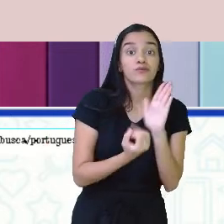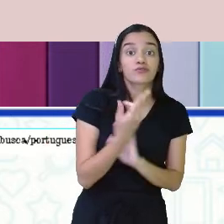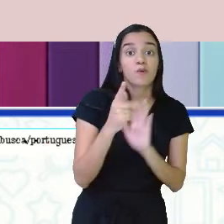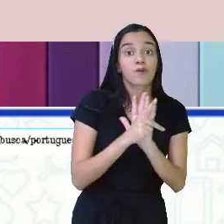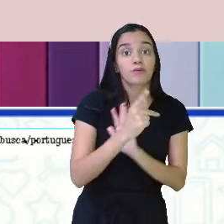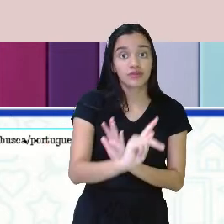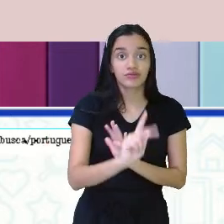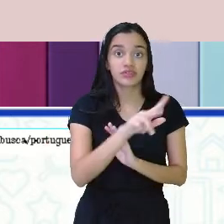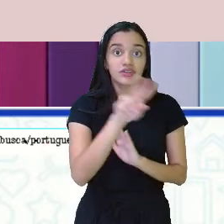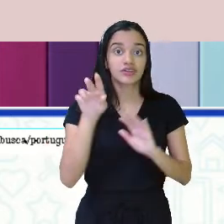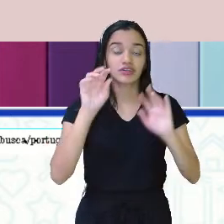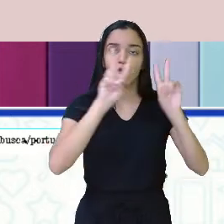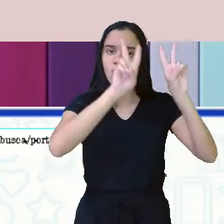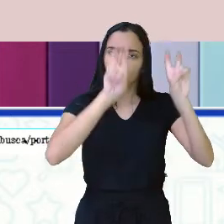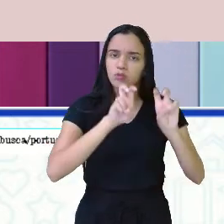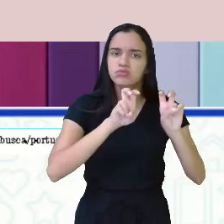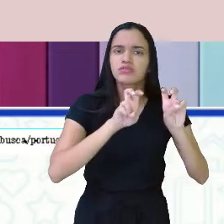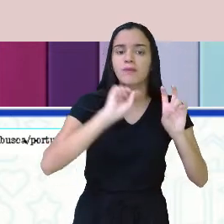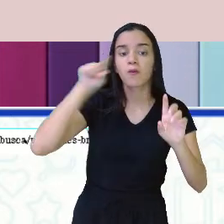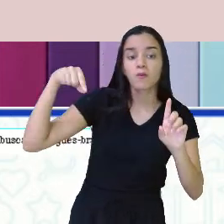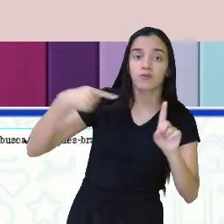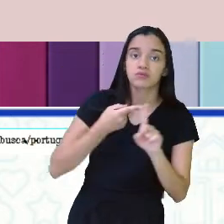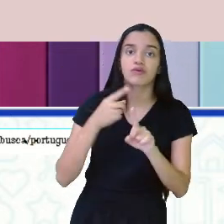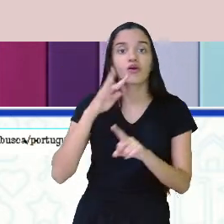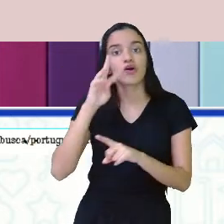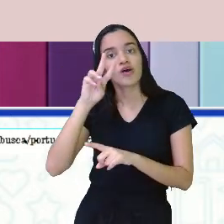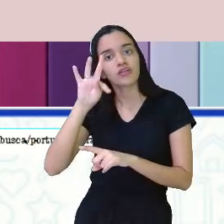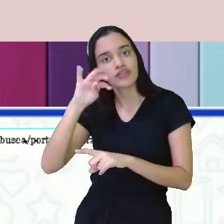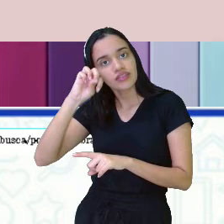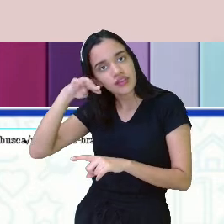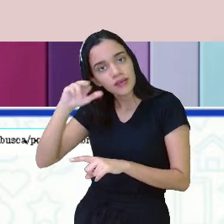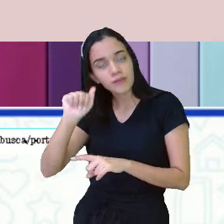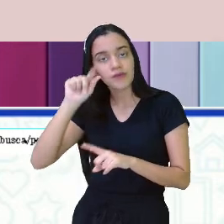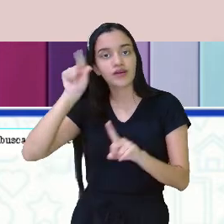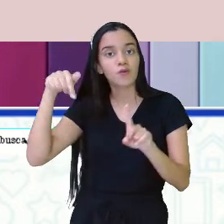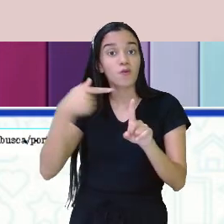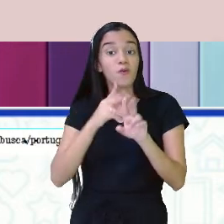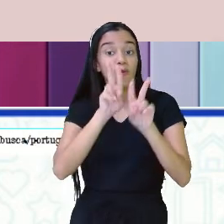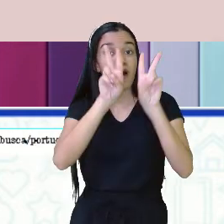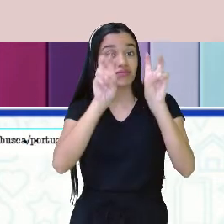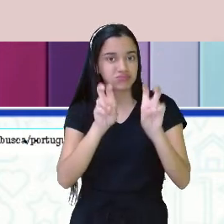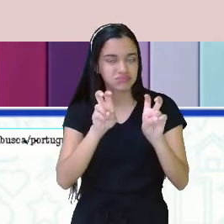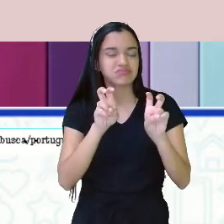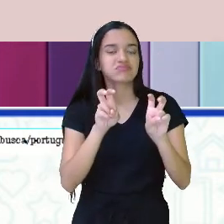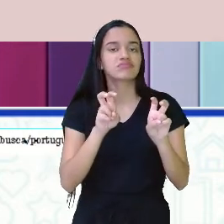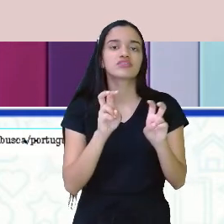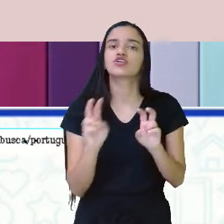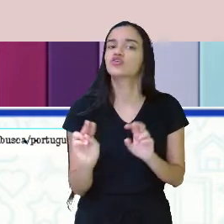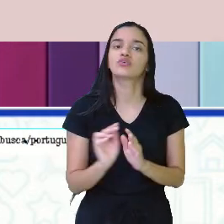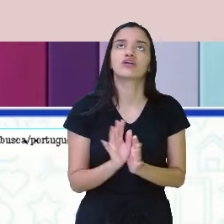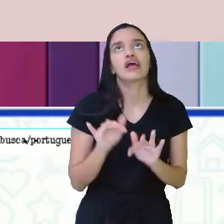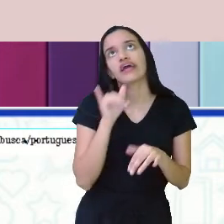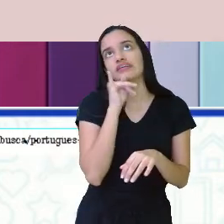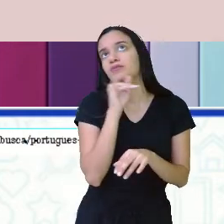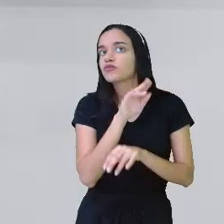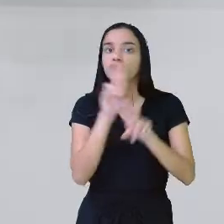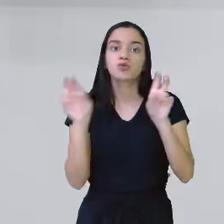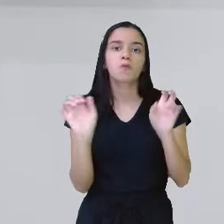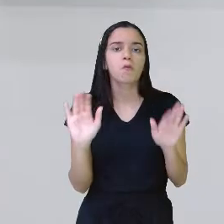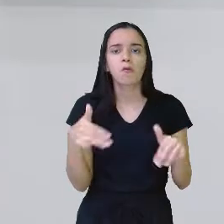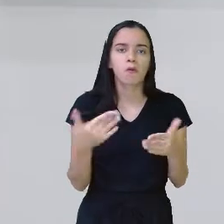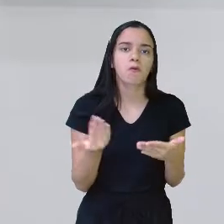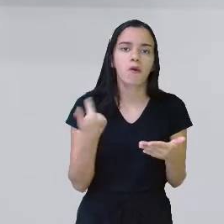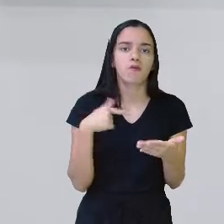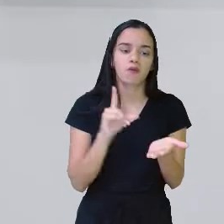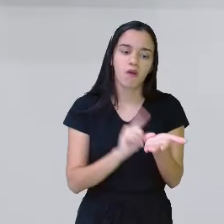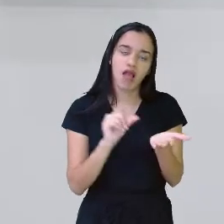vocês. O tema é o sujeito, é o objeto, é o assunto sobre o qual